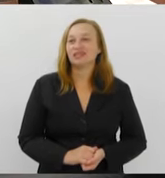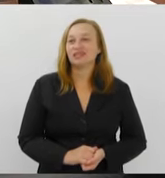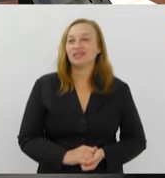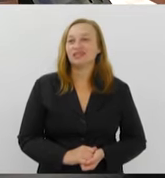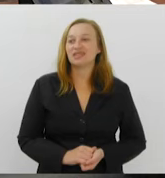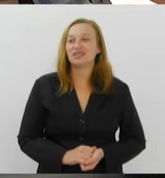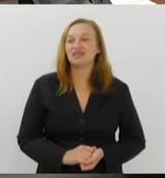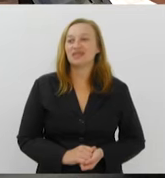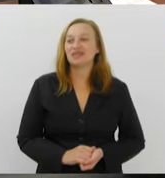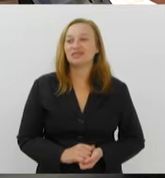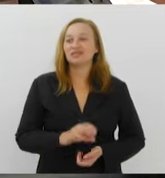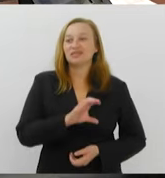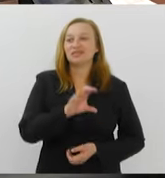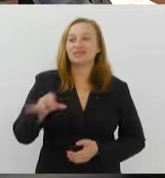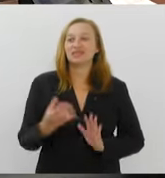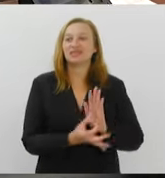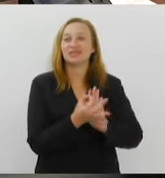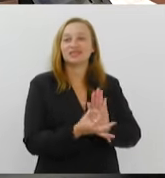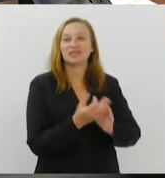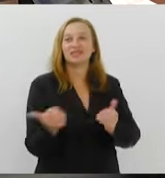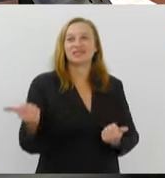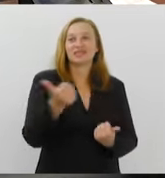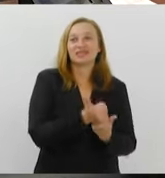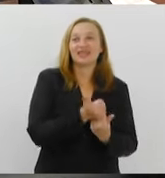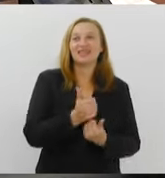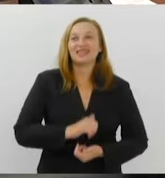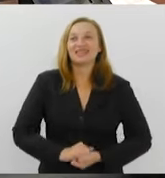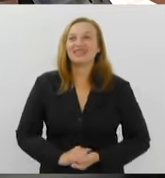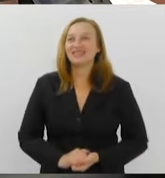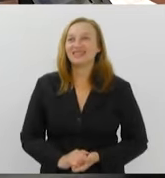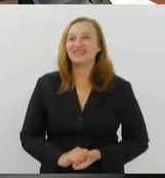Acompanho o parecer da CCJ com o substitutivo, presidente.